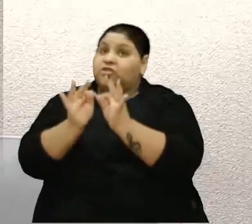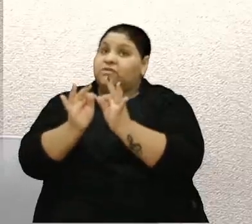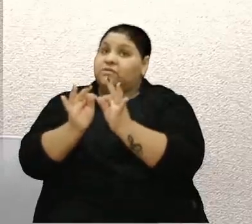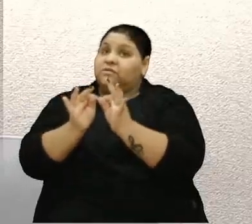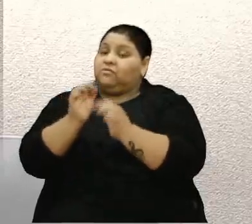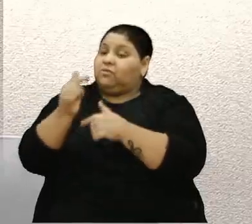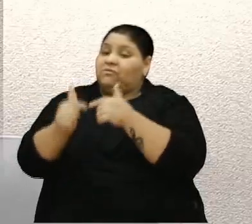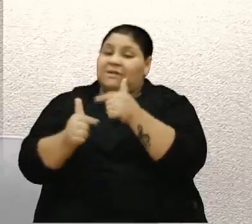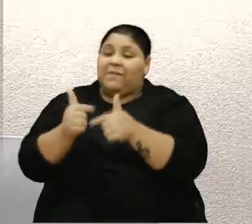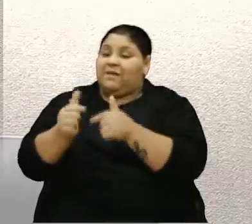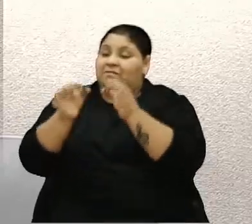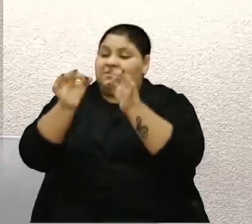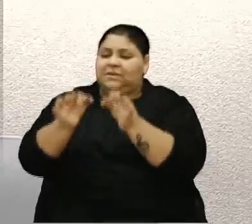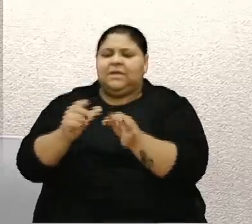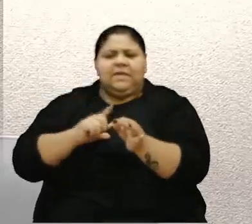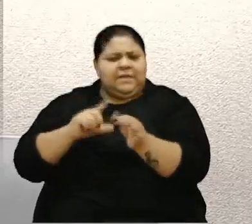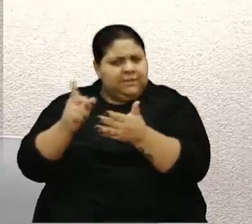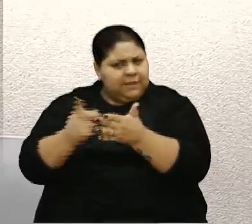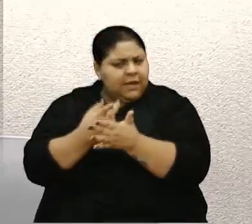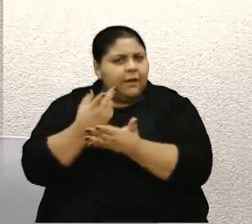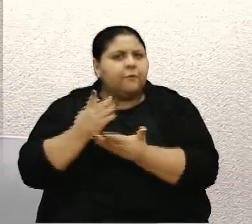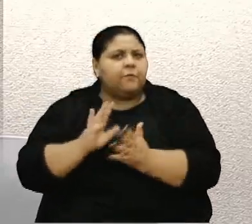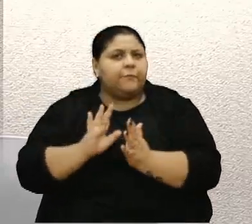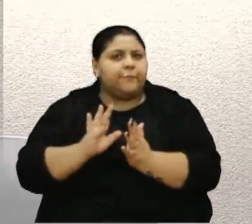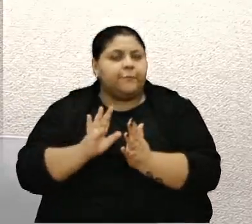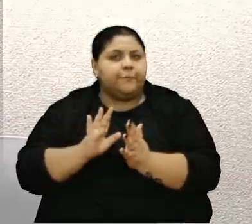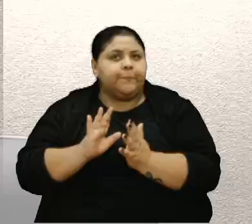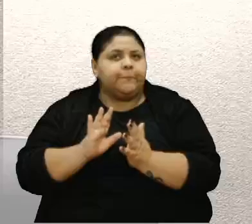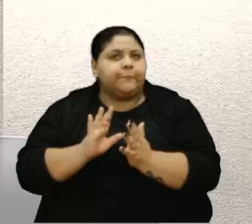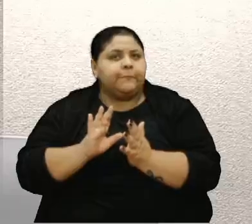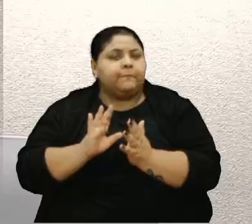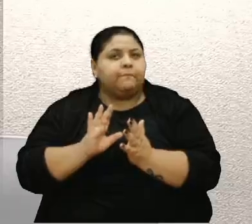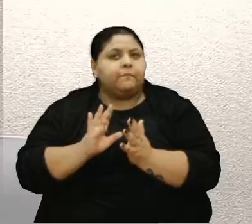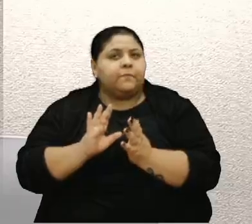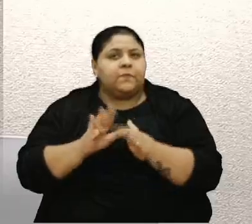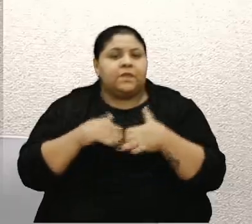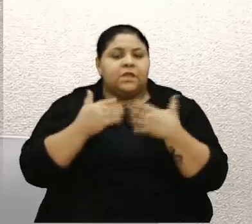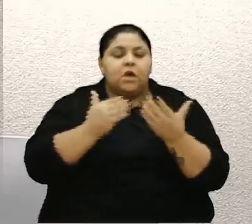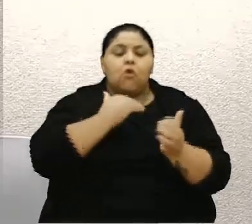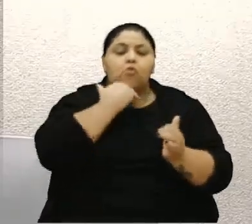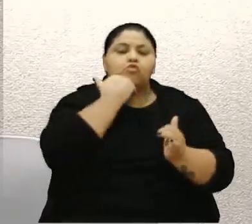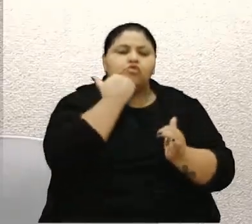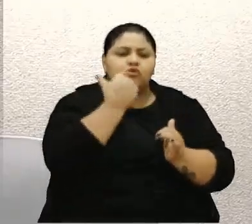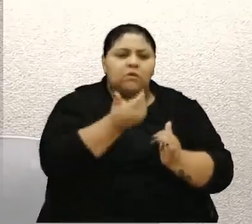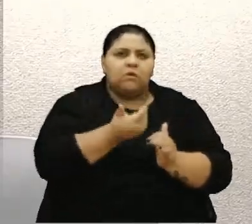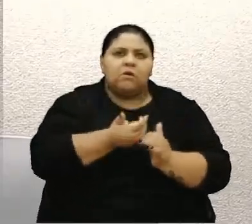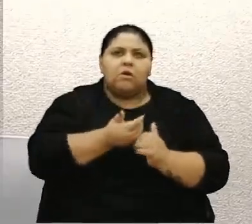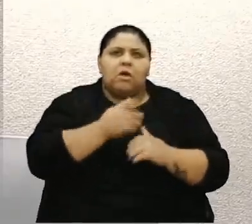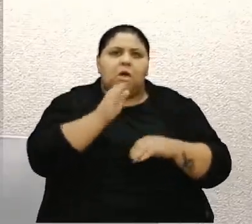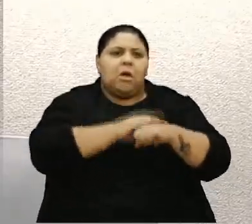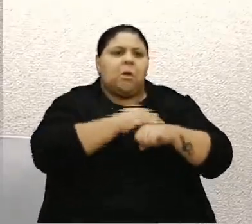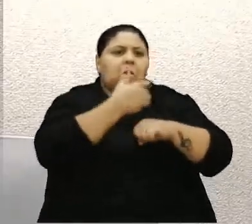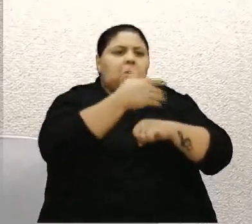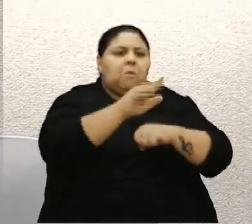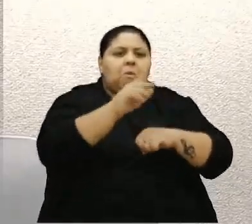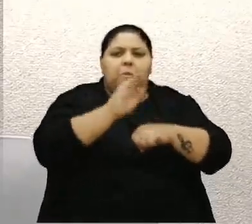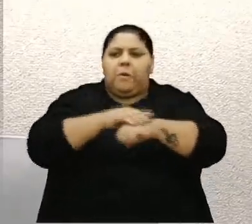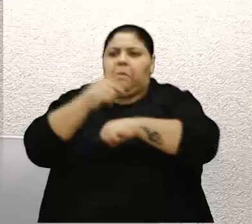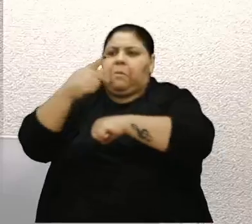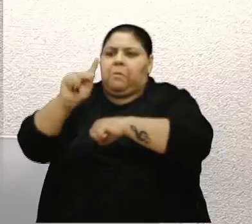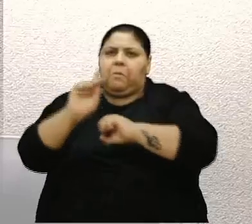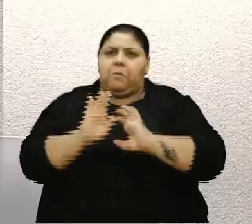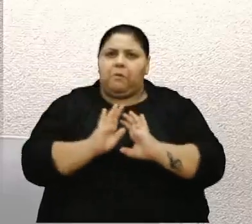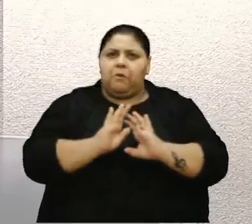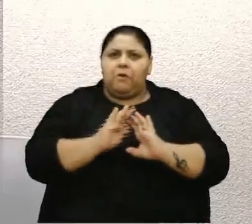funcionando, tem alguma coisa errada. Então não adianta aqui querer empurrar a culpa. O governo federal mandou os milhões.